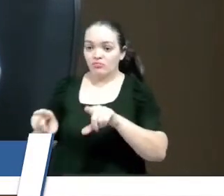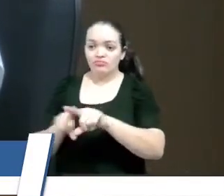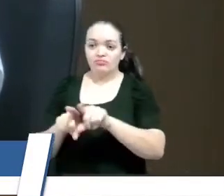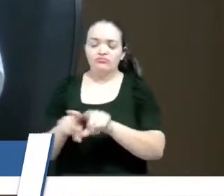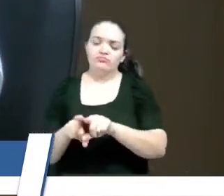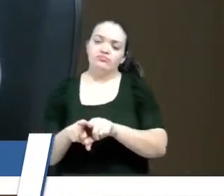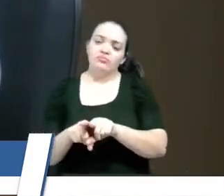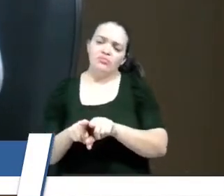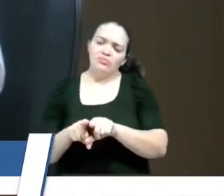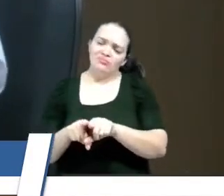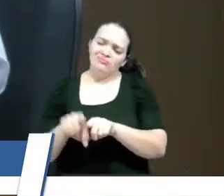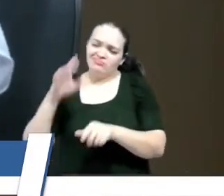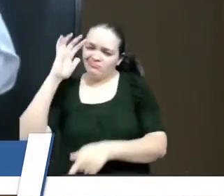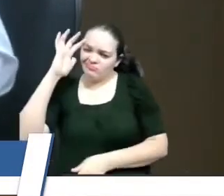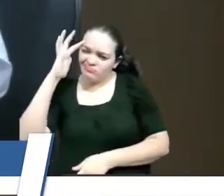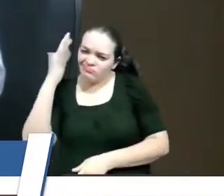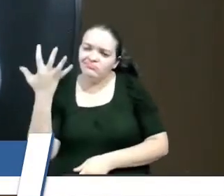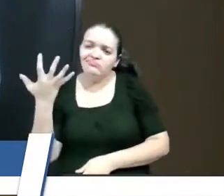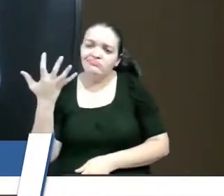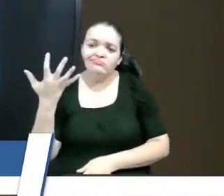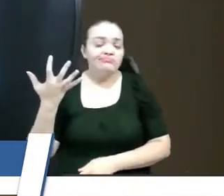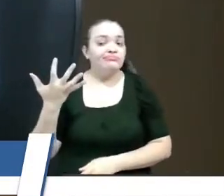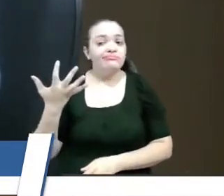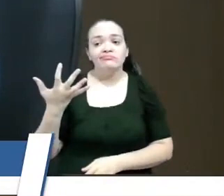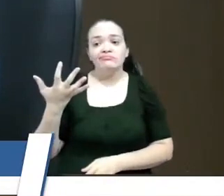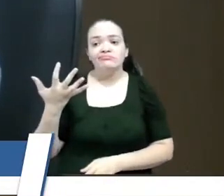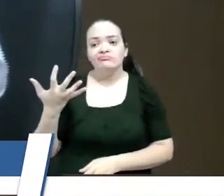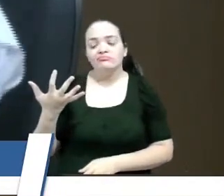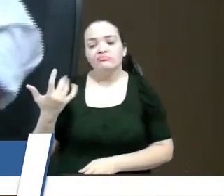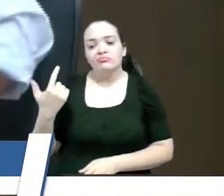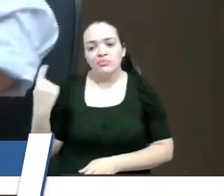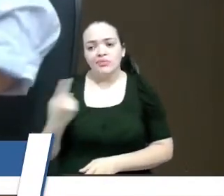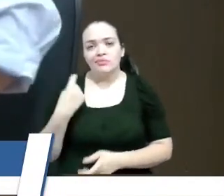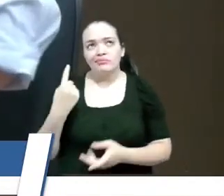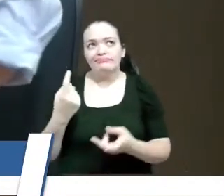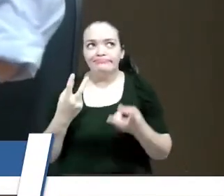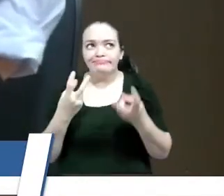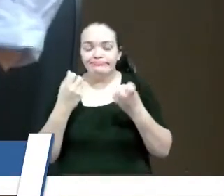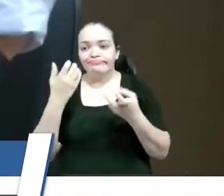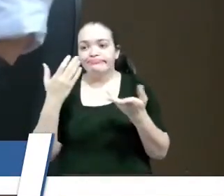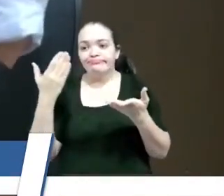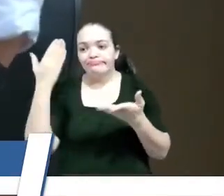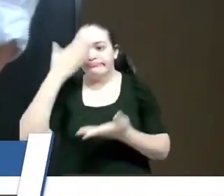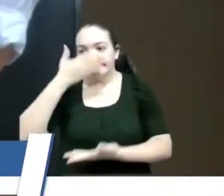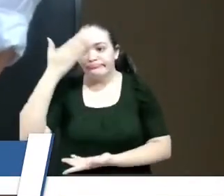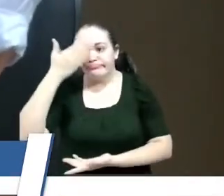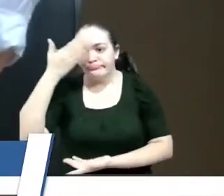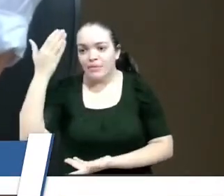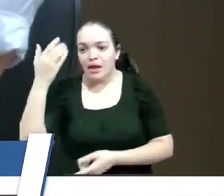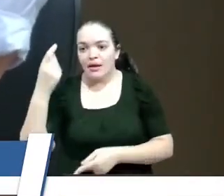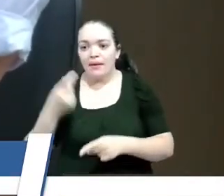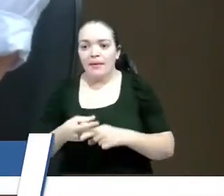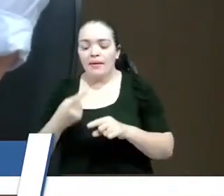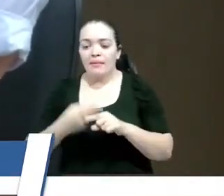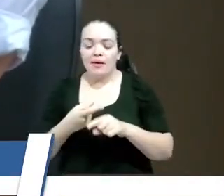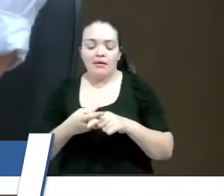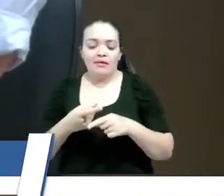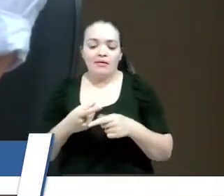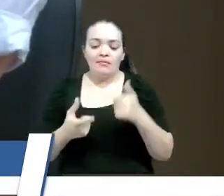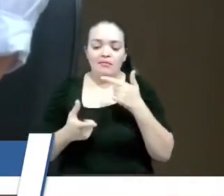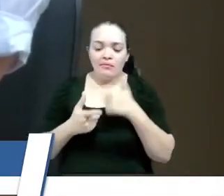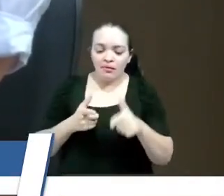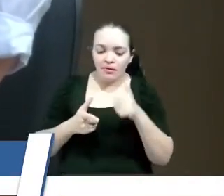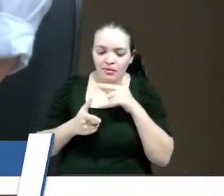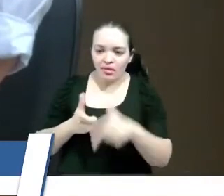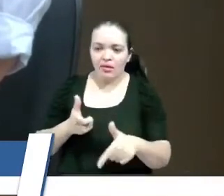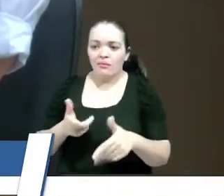na prática a gente acaba não vendo isso. porque nós temos os problemas relativos à